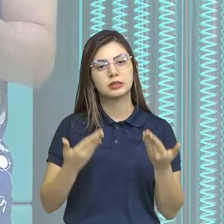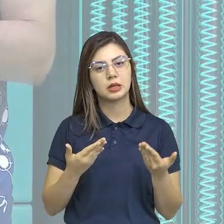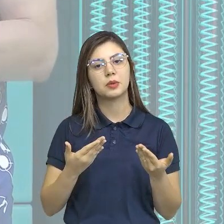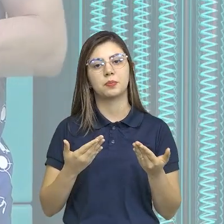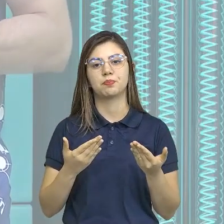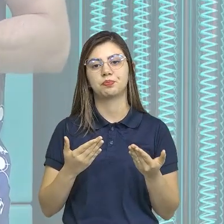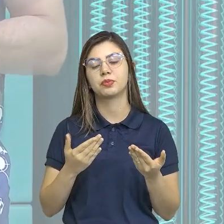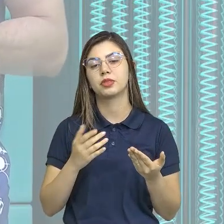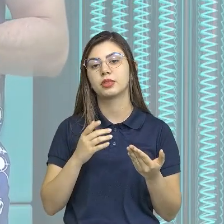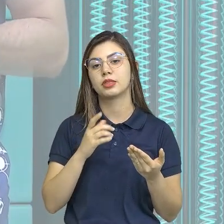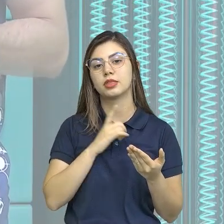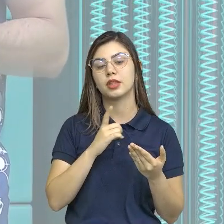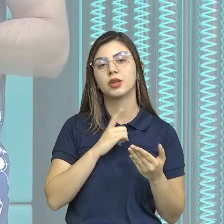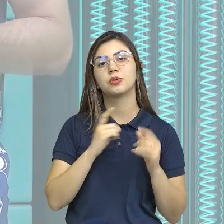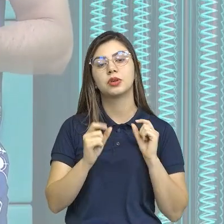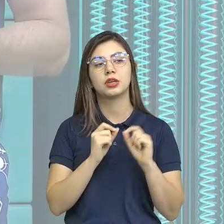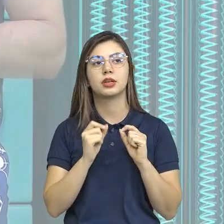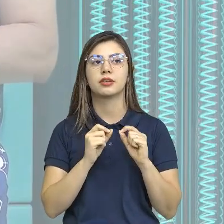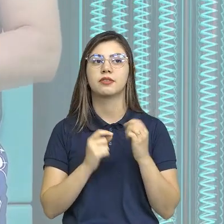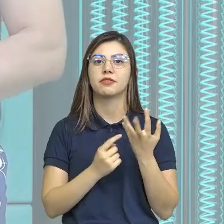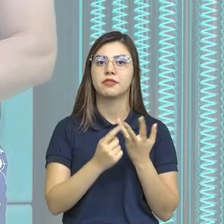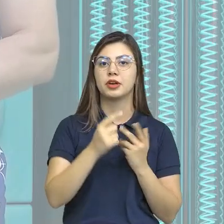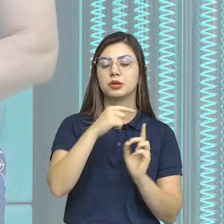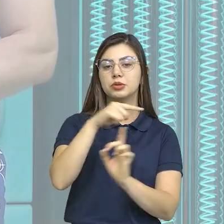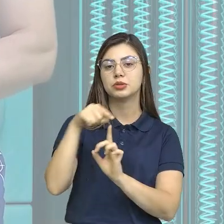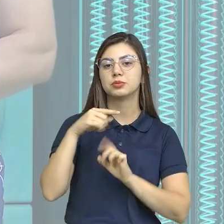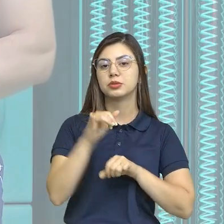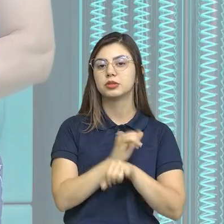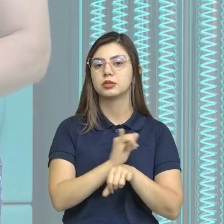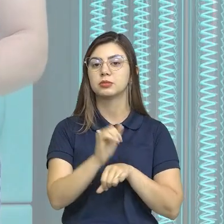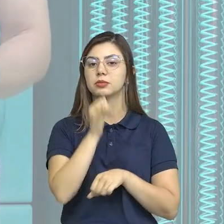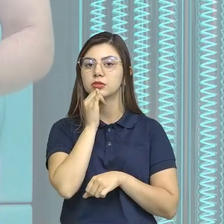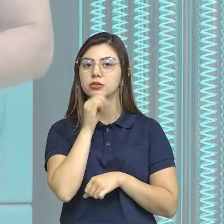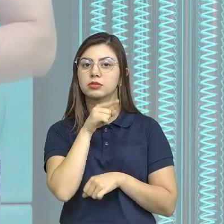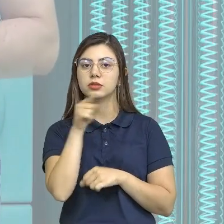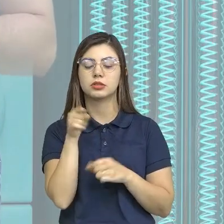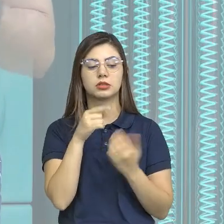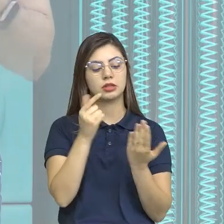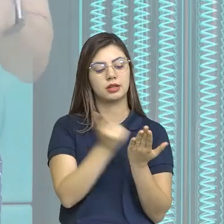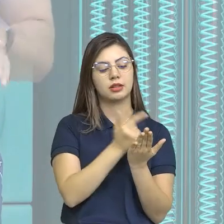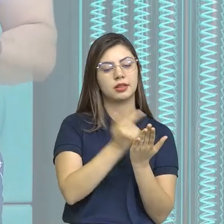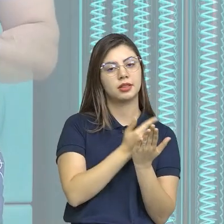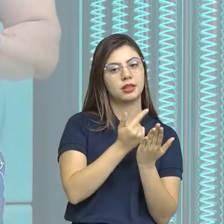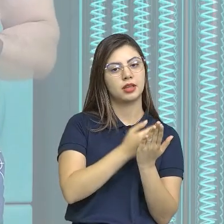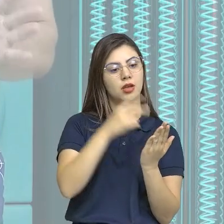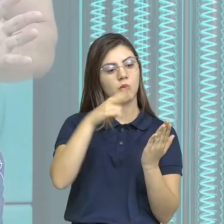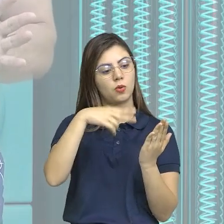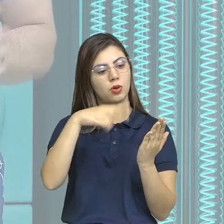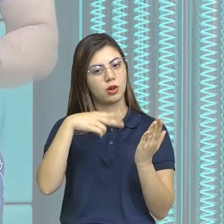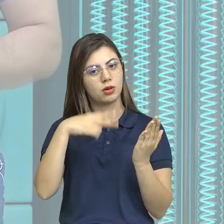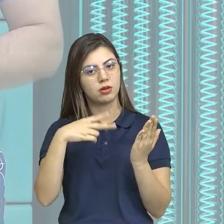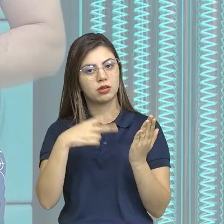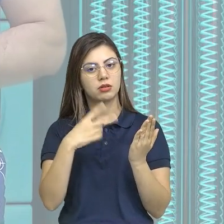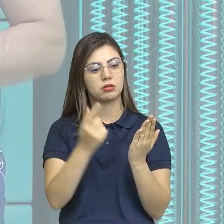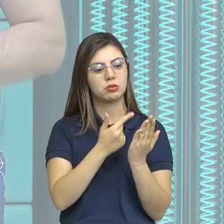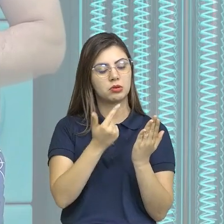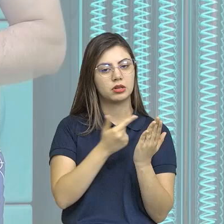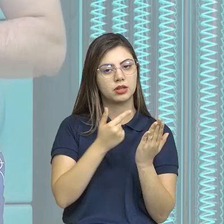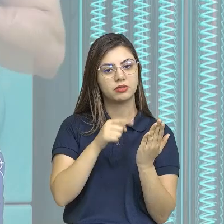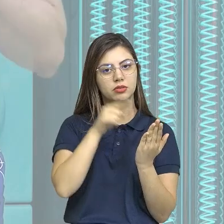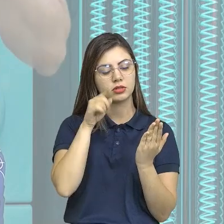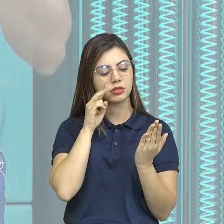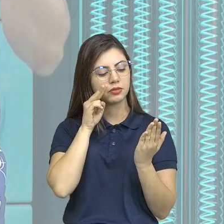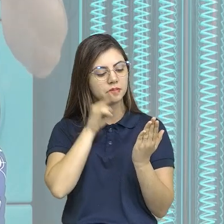em que envolve o tipo de leitura. Por exemplo, se você estiver lendo um livro com tempo, ali à noite, sem pressa nenhuma, você lê palavra